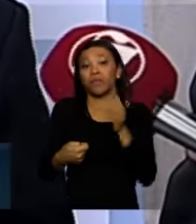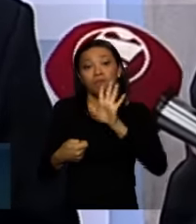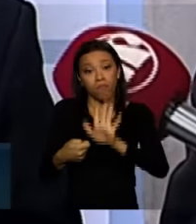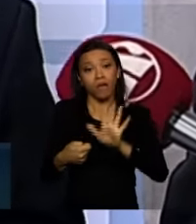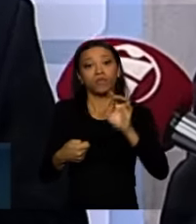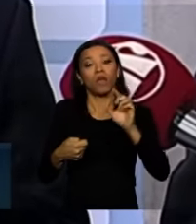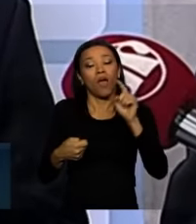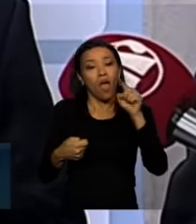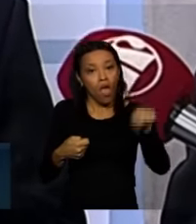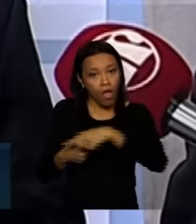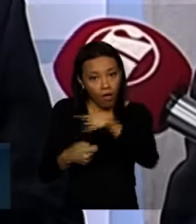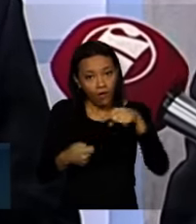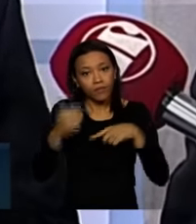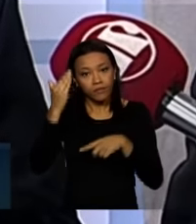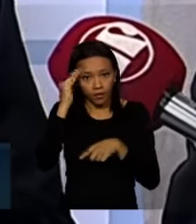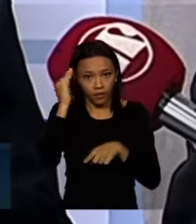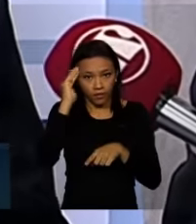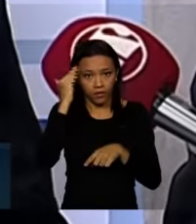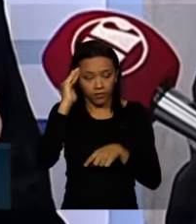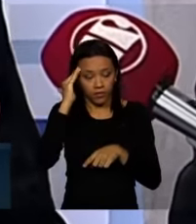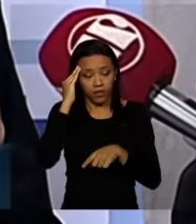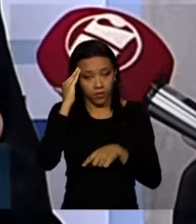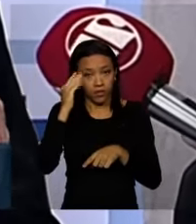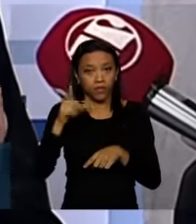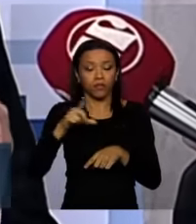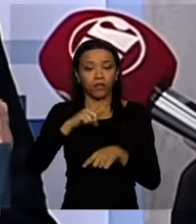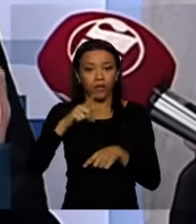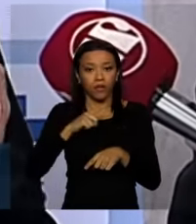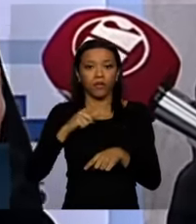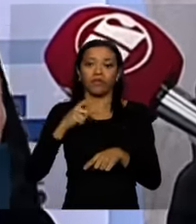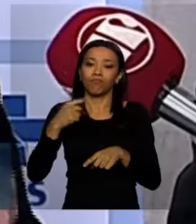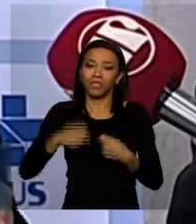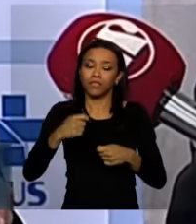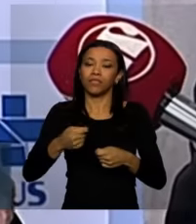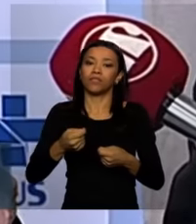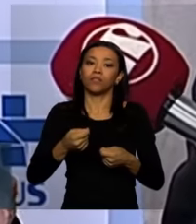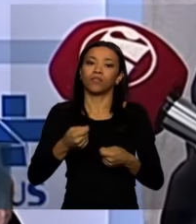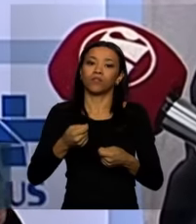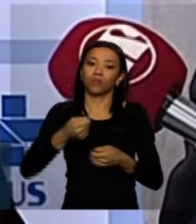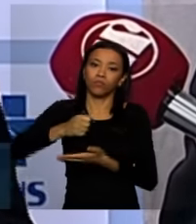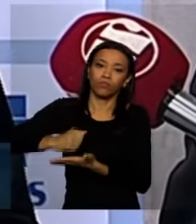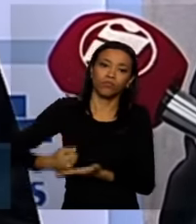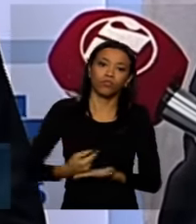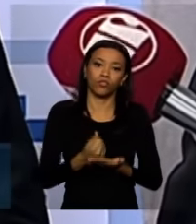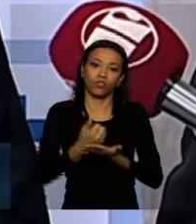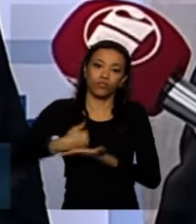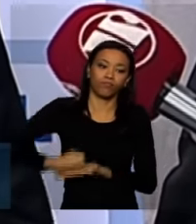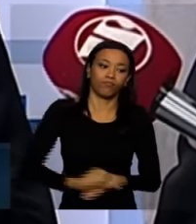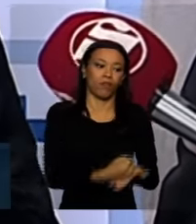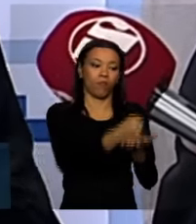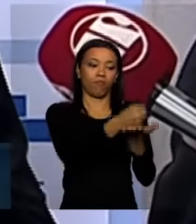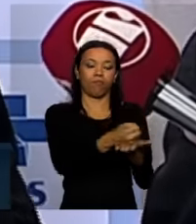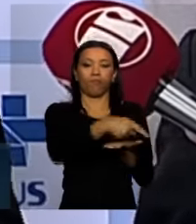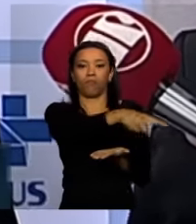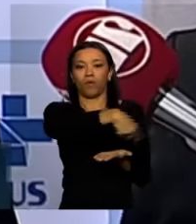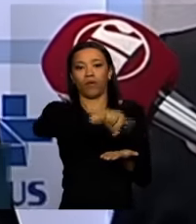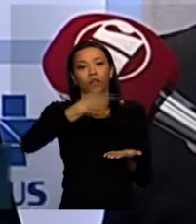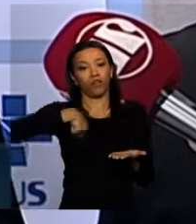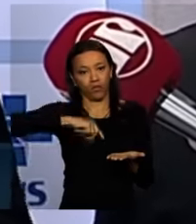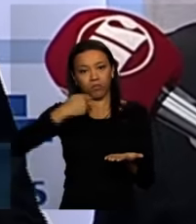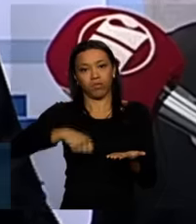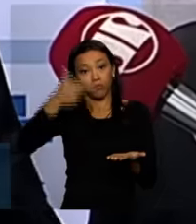compreensão de que há um subfinanciamento da saúde no Brasil e que nós precisamos de mais